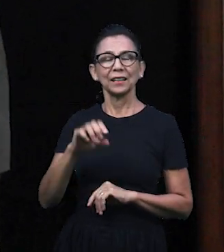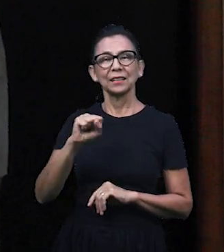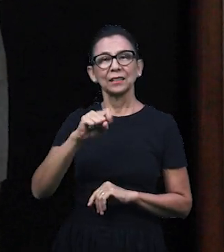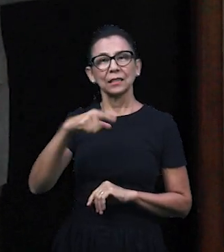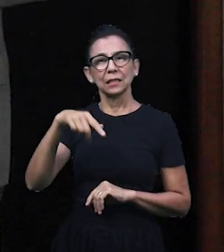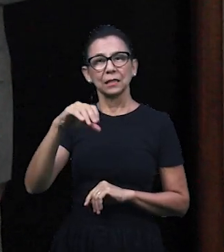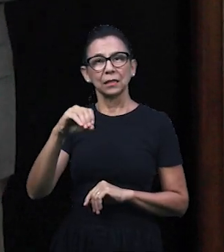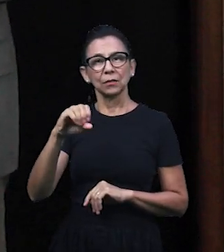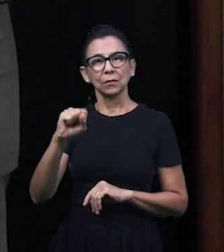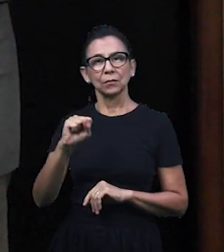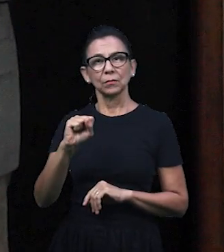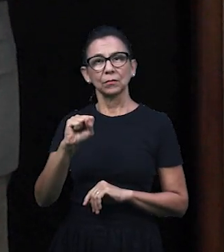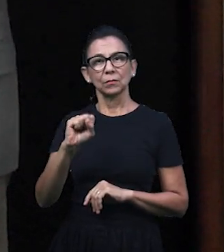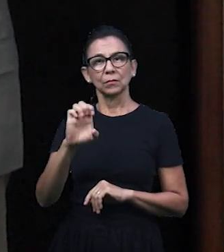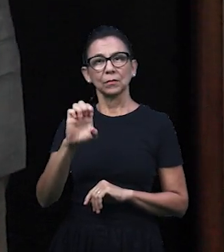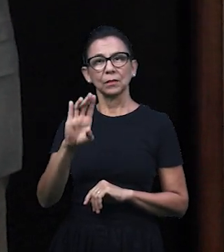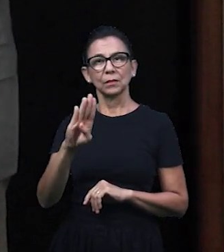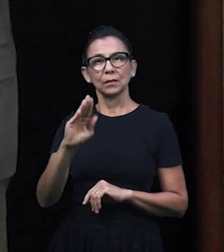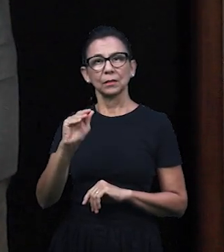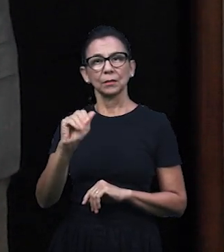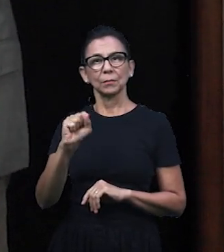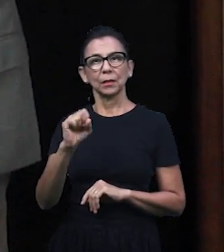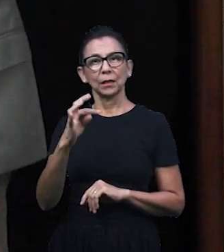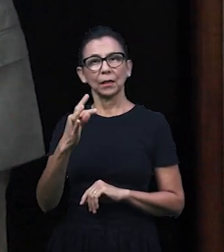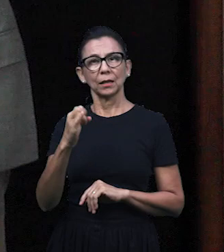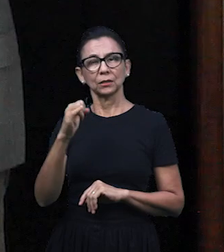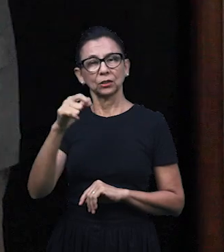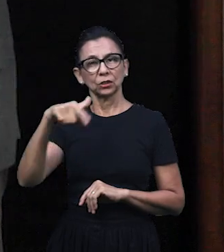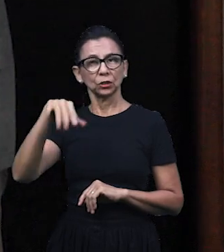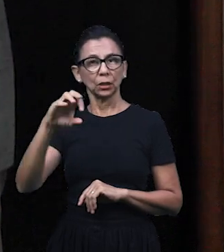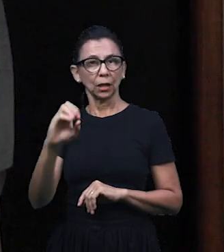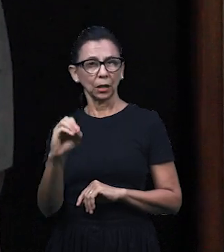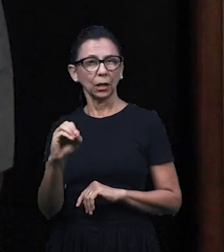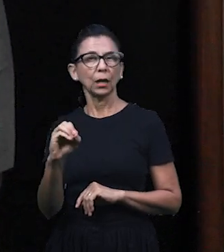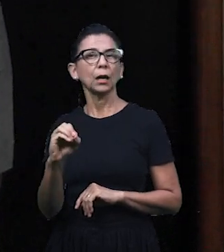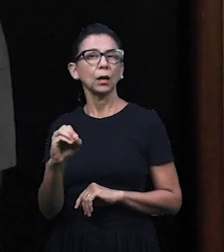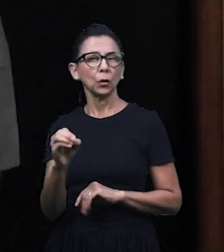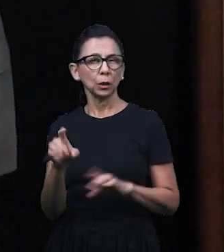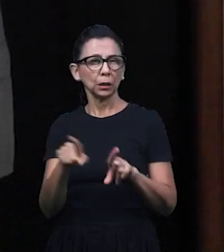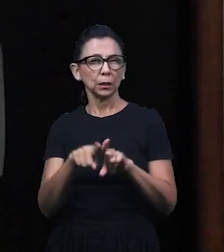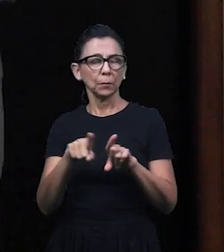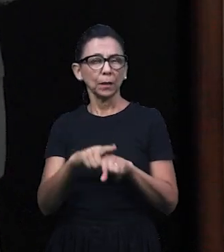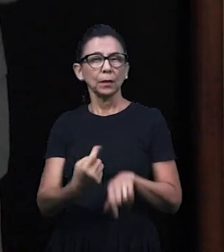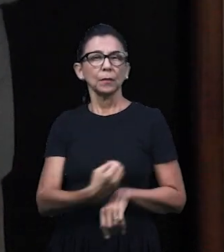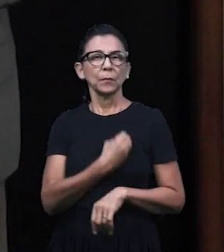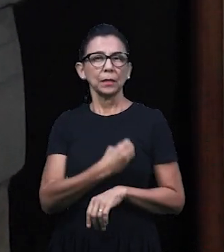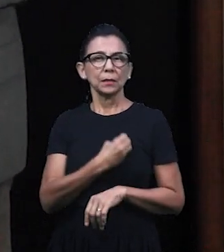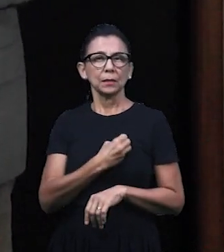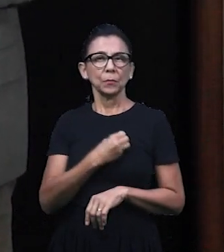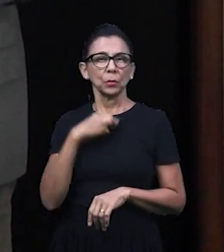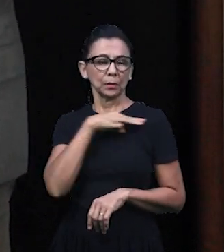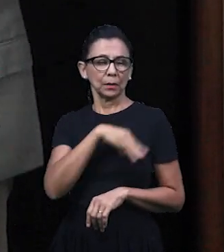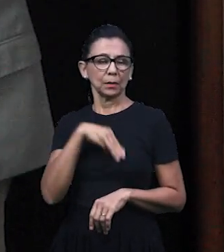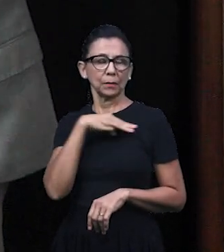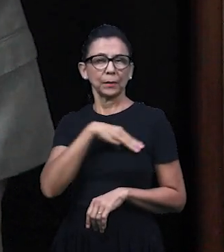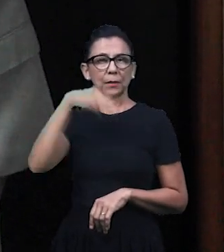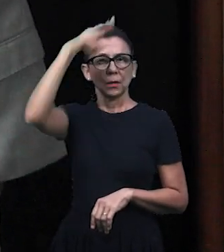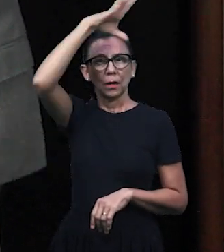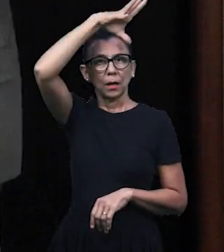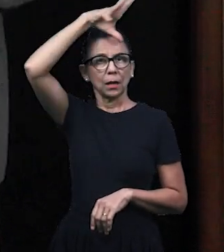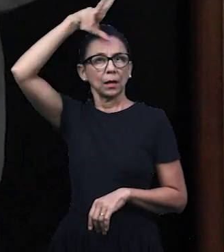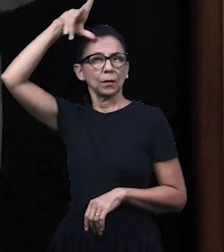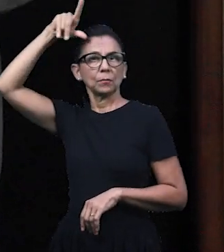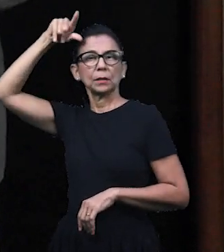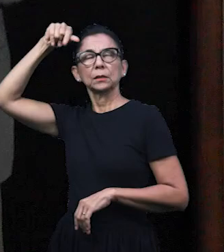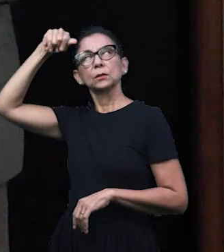uma região que também é alcançada nas missões Amazônia, né? Naquelas viagens da missão Amazônia, que agora, até o